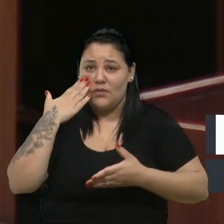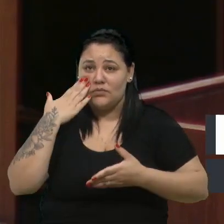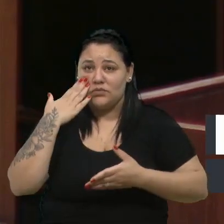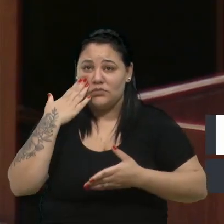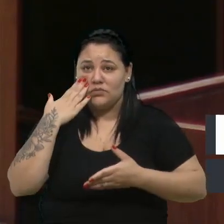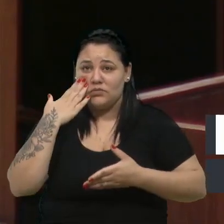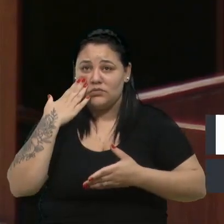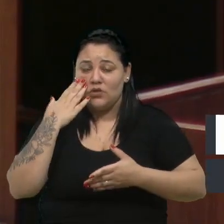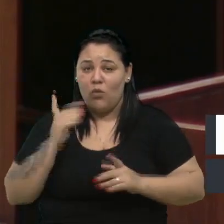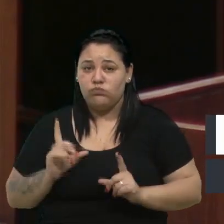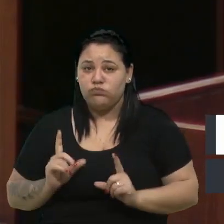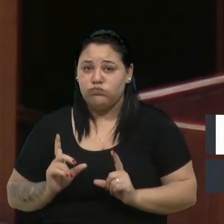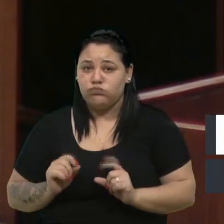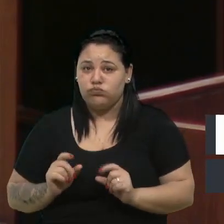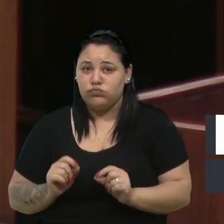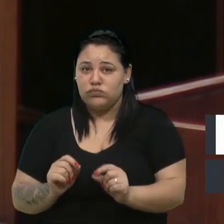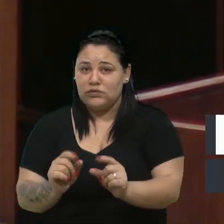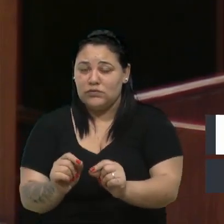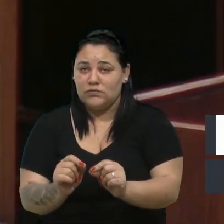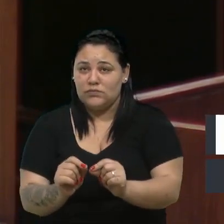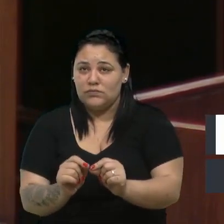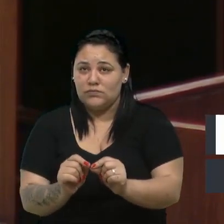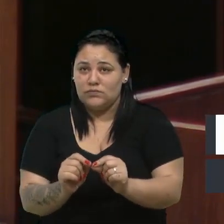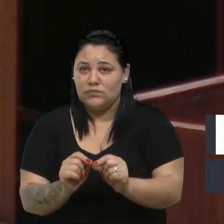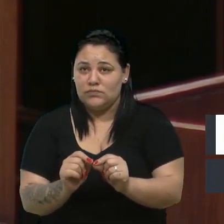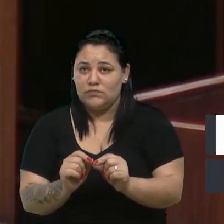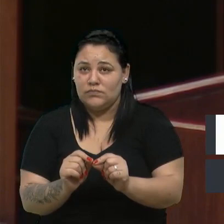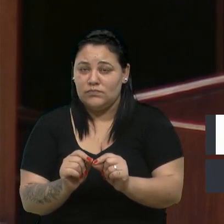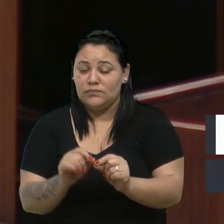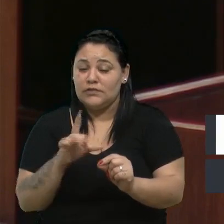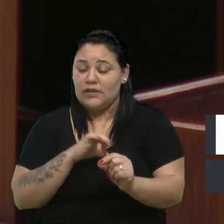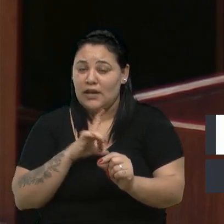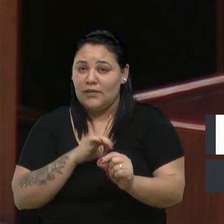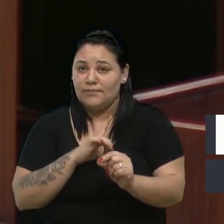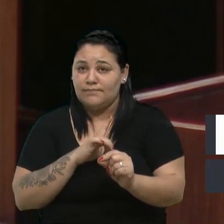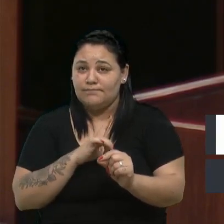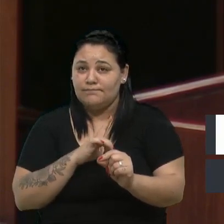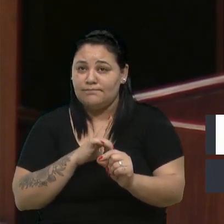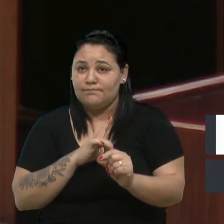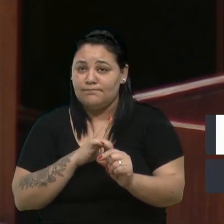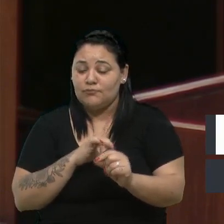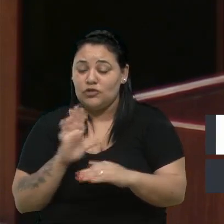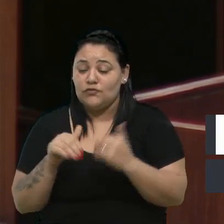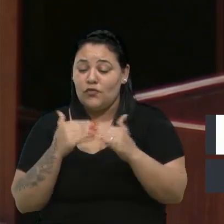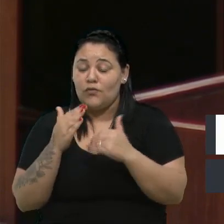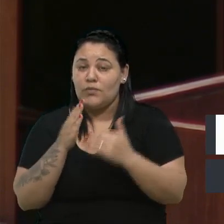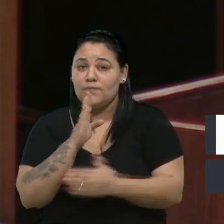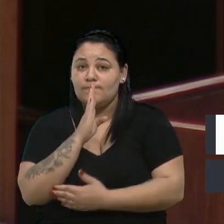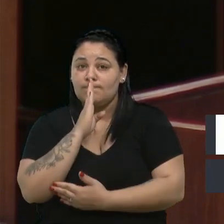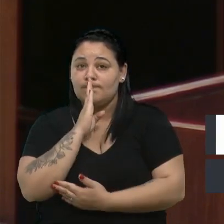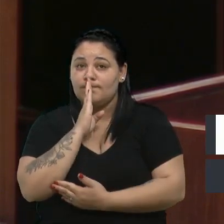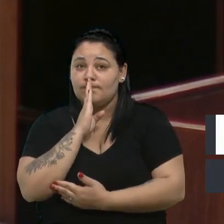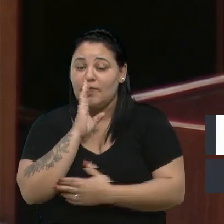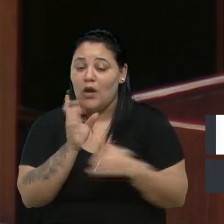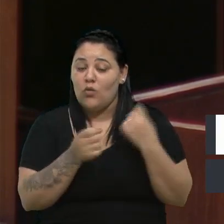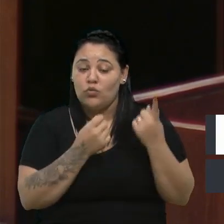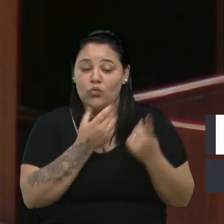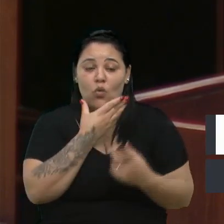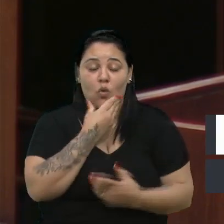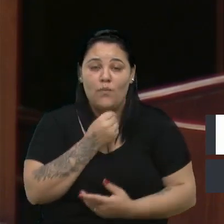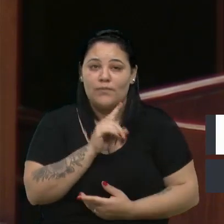tem evolução silenciosa, sendo que em muitos casos os pacientes não